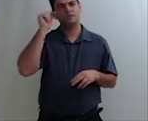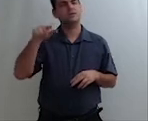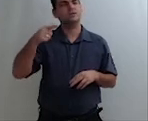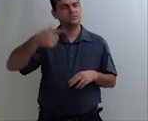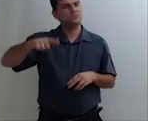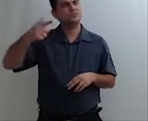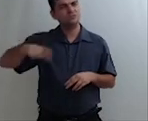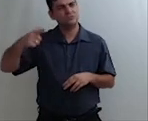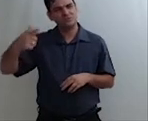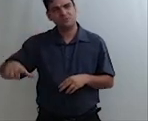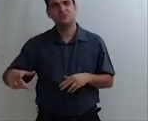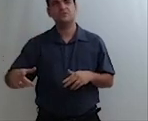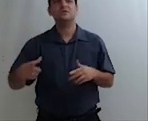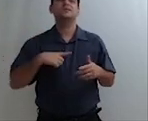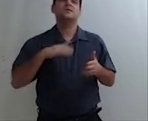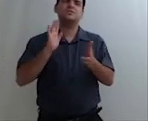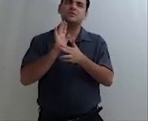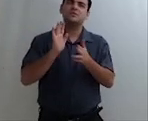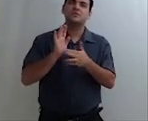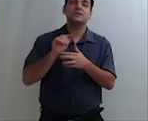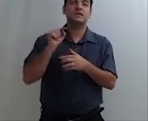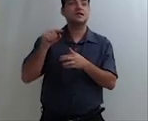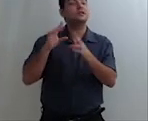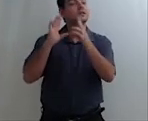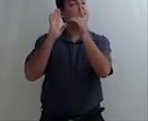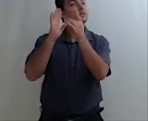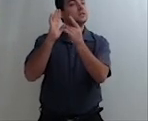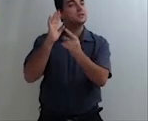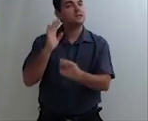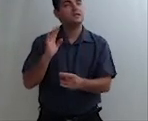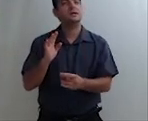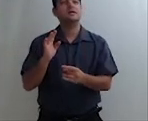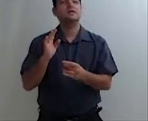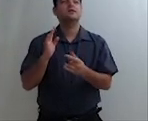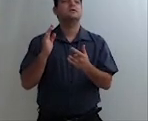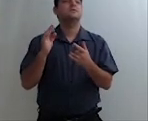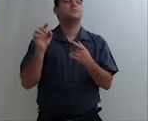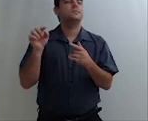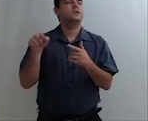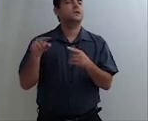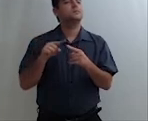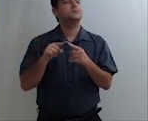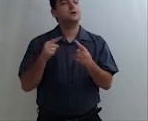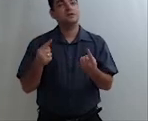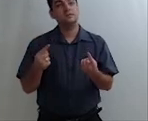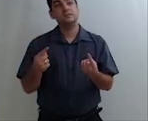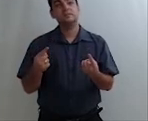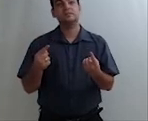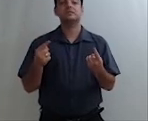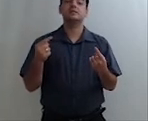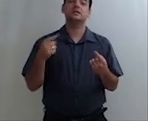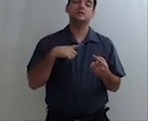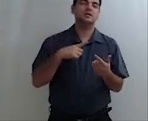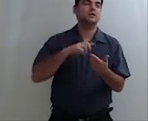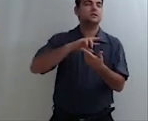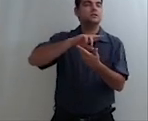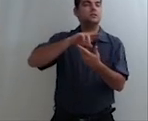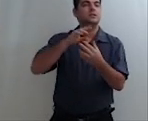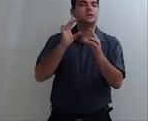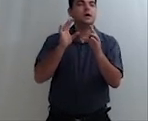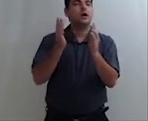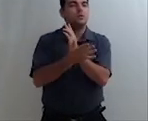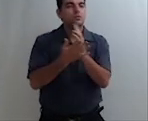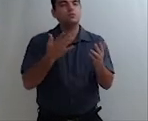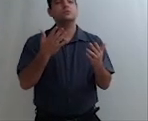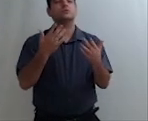de outra ação penal verifique-se que o ré não possui todas as condições subjetivas favoráveis mas ainda que assim não fosse sabe que eventuais condições subjetivas